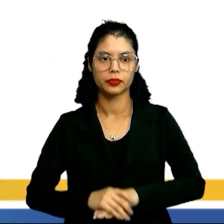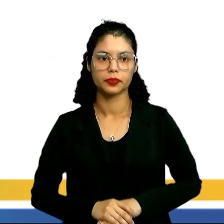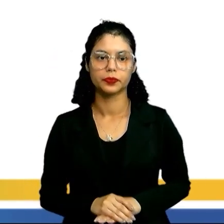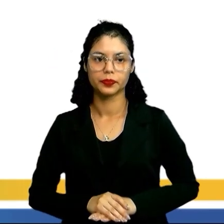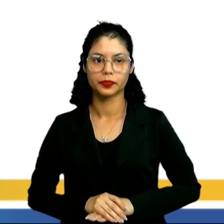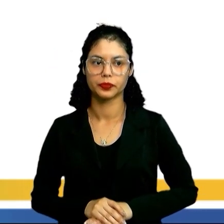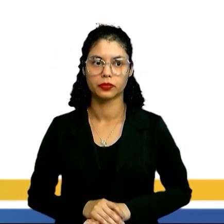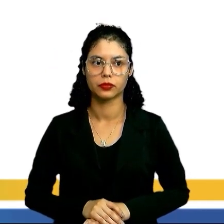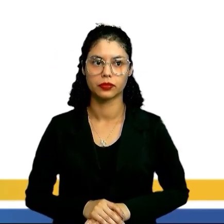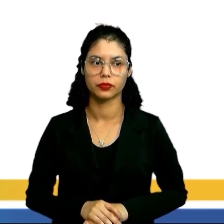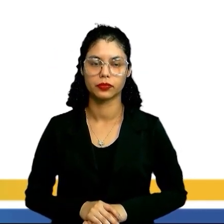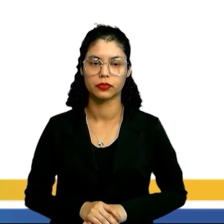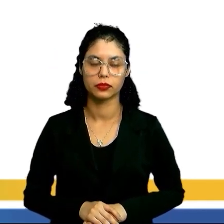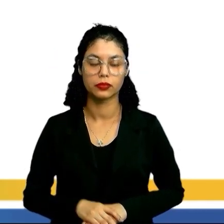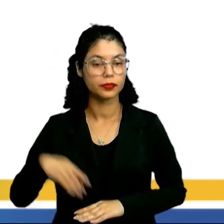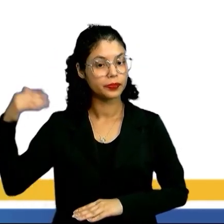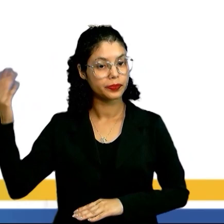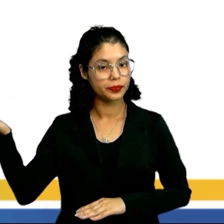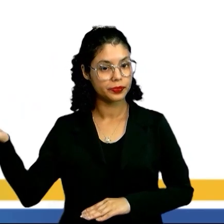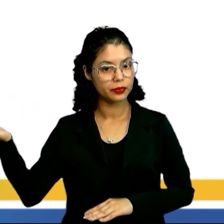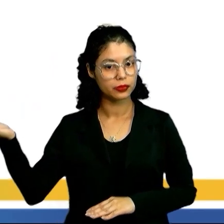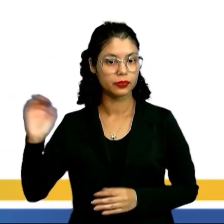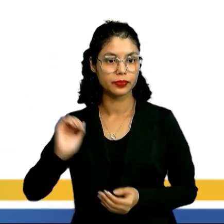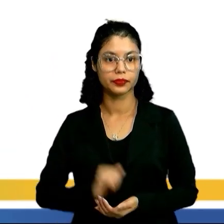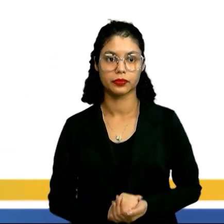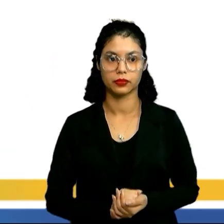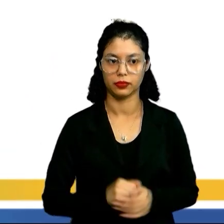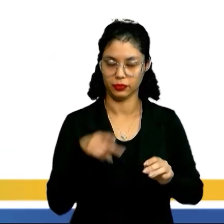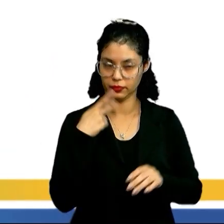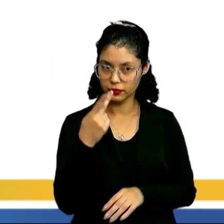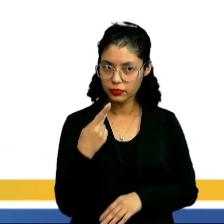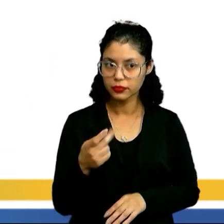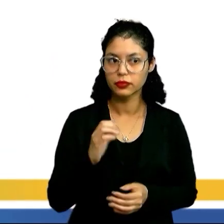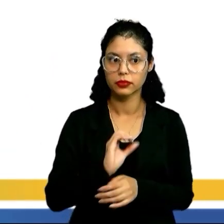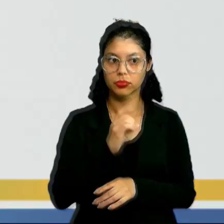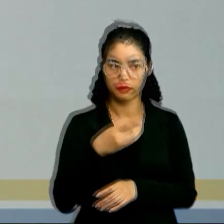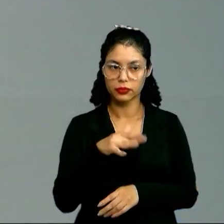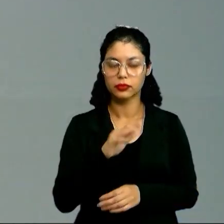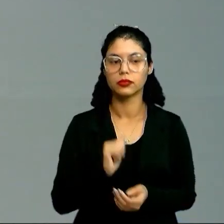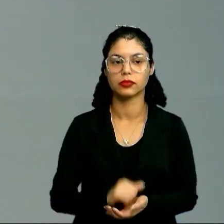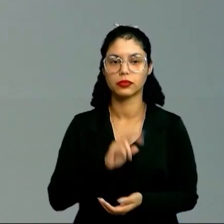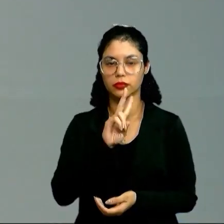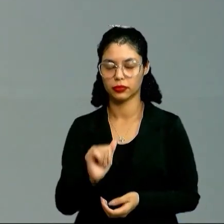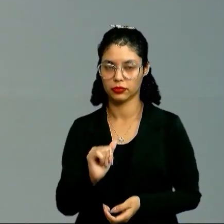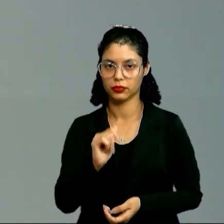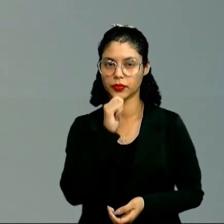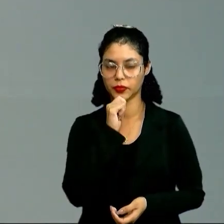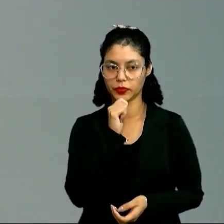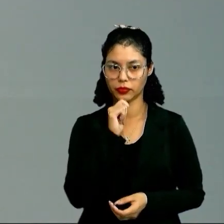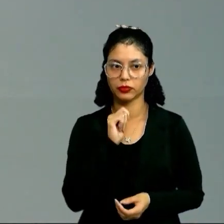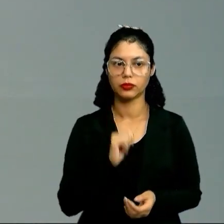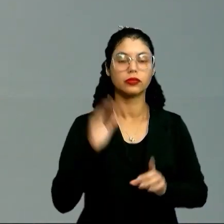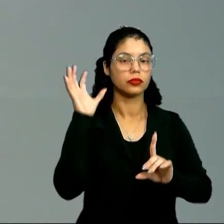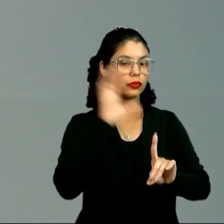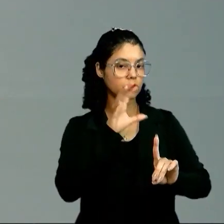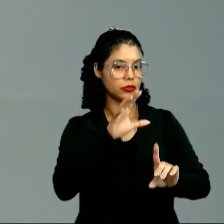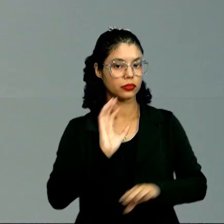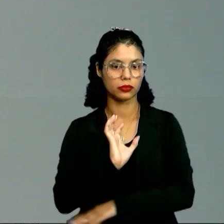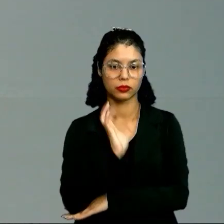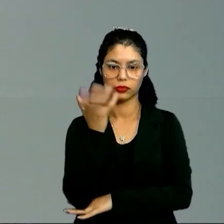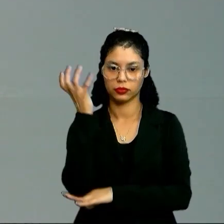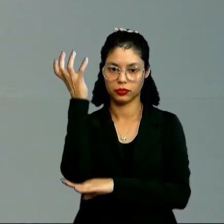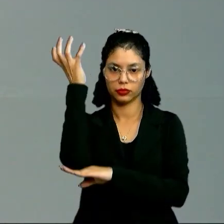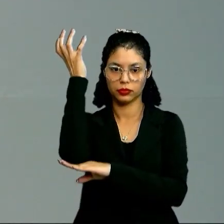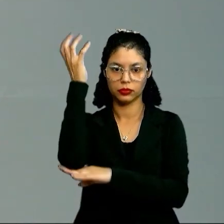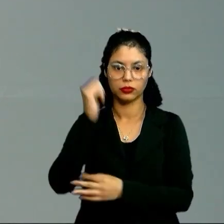tá? E olha só, pessoal, eu falei que a auxina, ela vai o quê? Influenciar o crescimento da